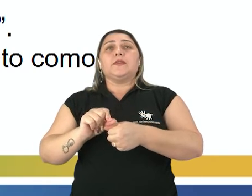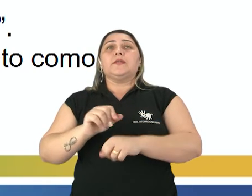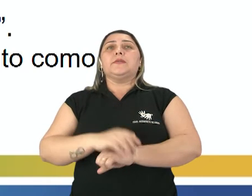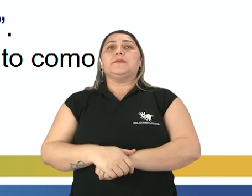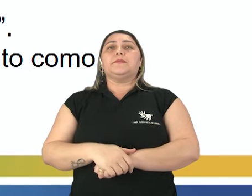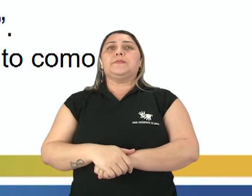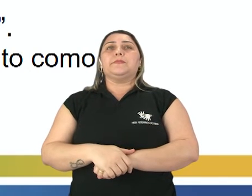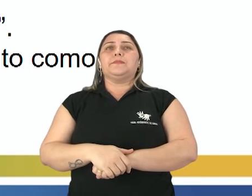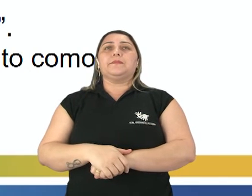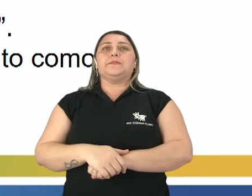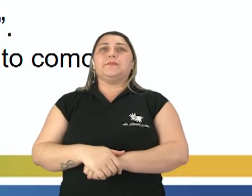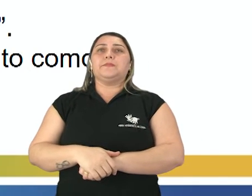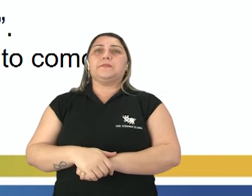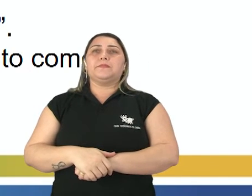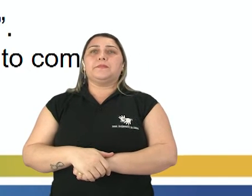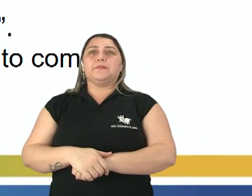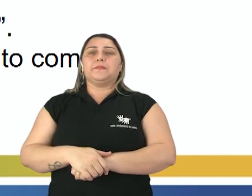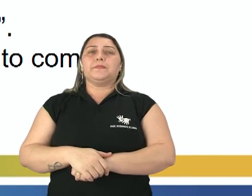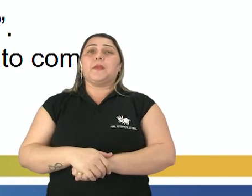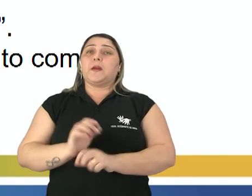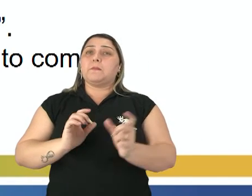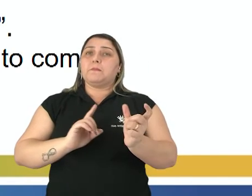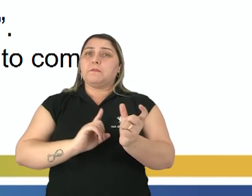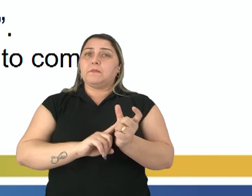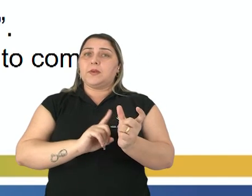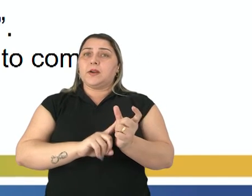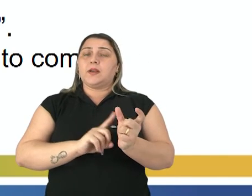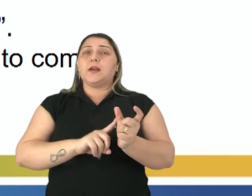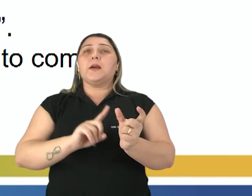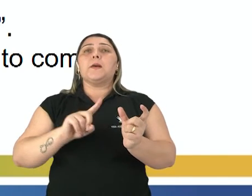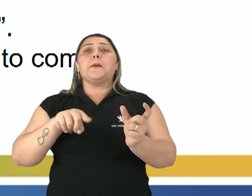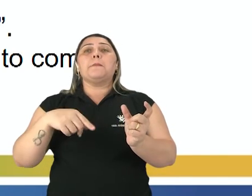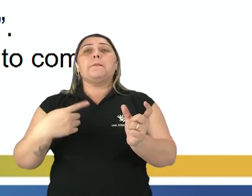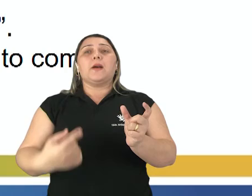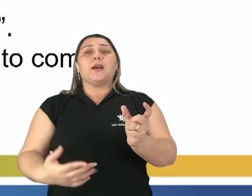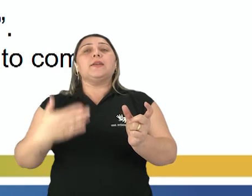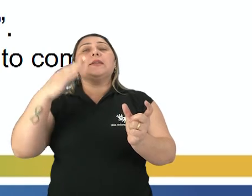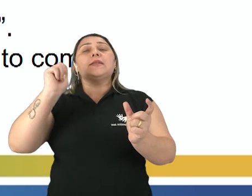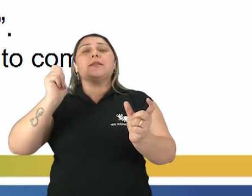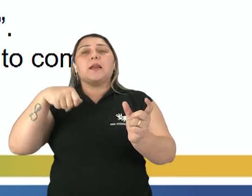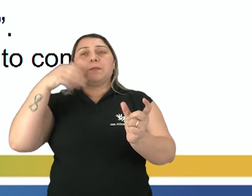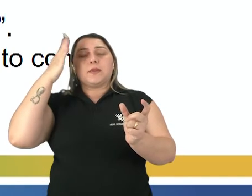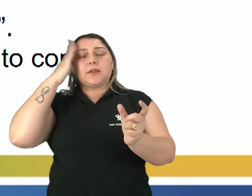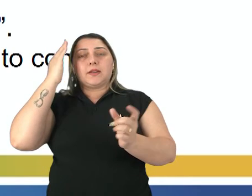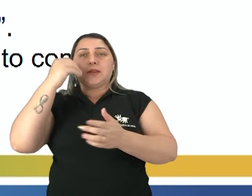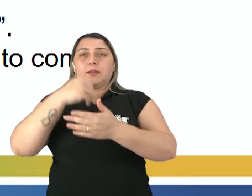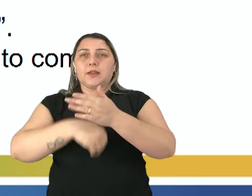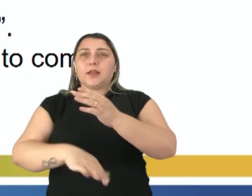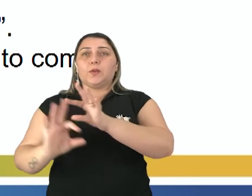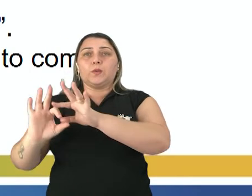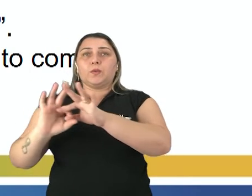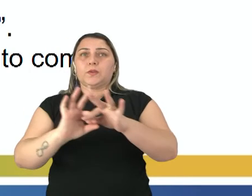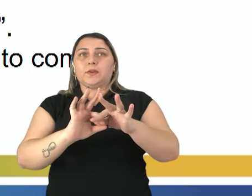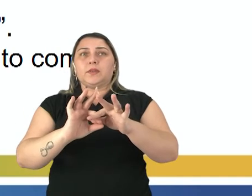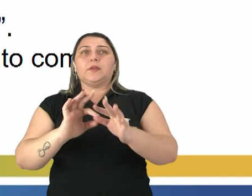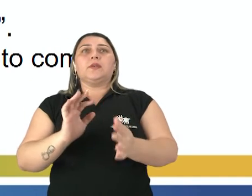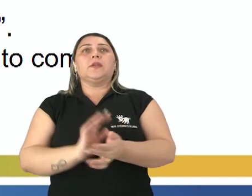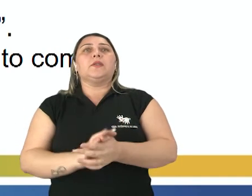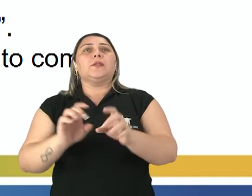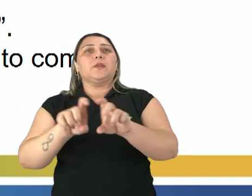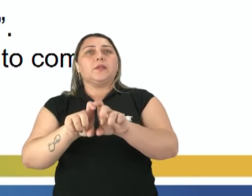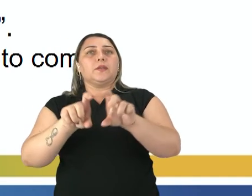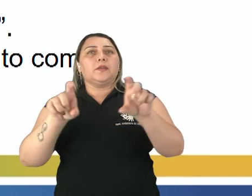suprime uma palavra, mas é entendível dentro do contexto. O fragmento do texto em que